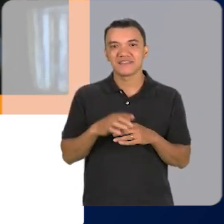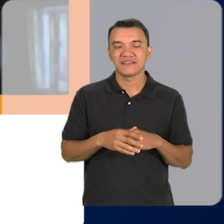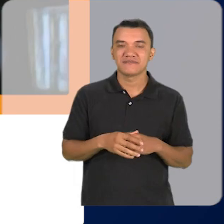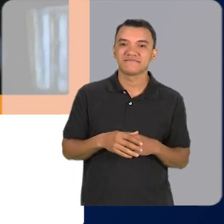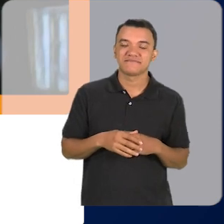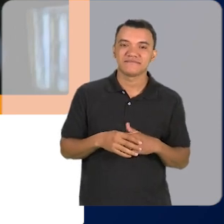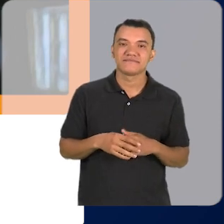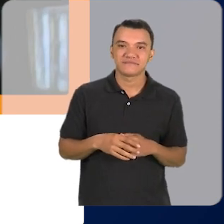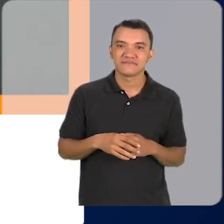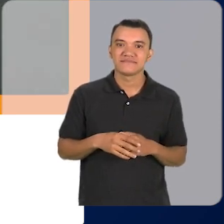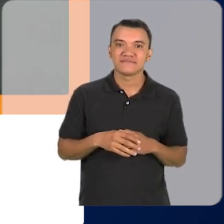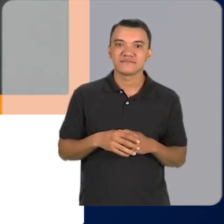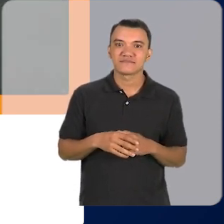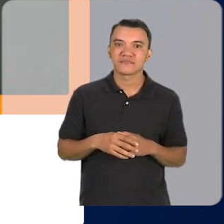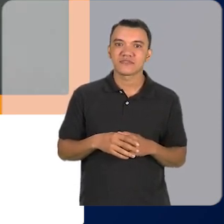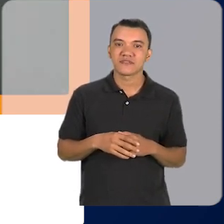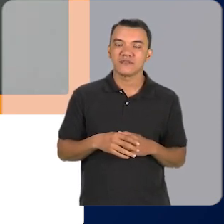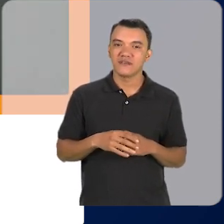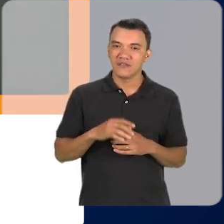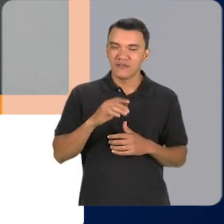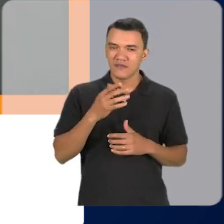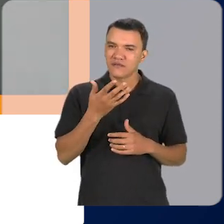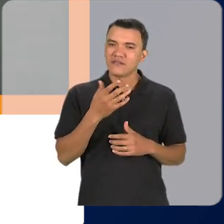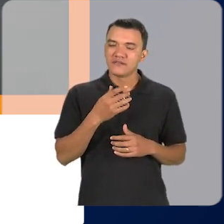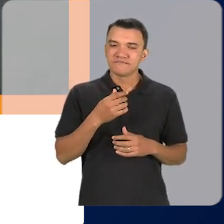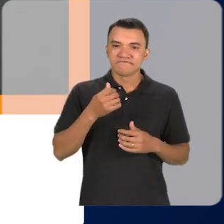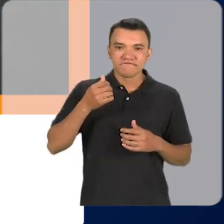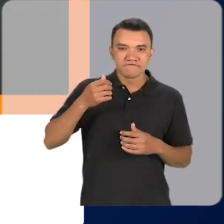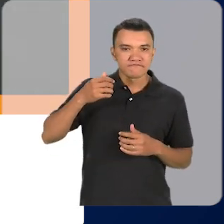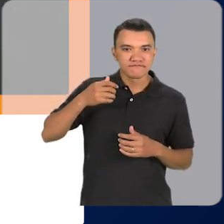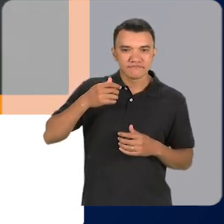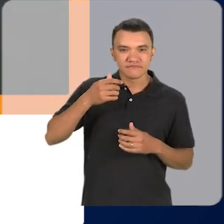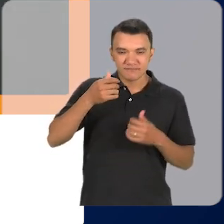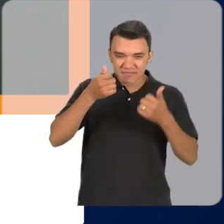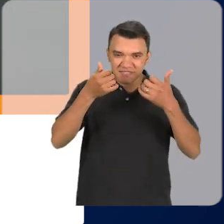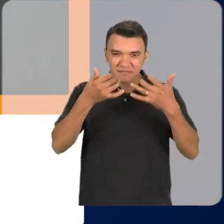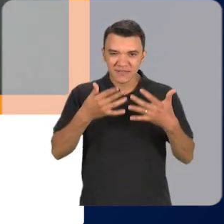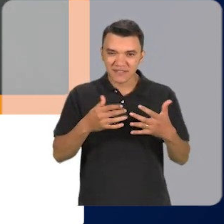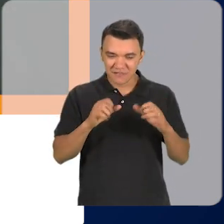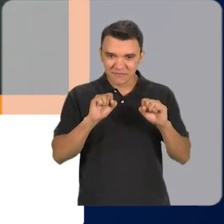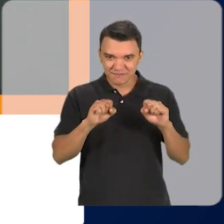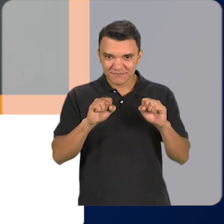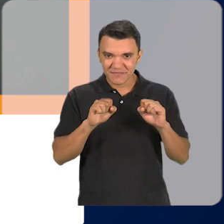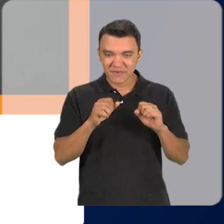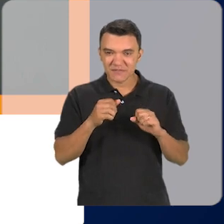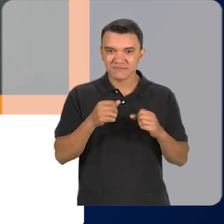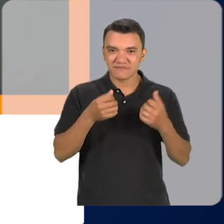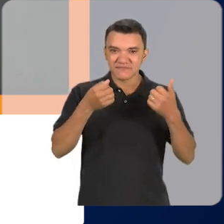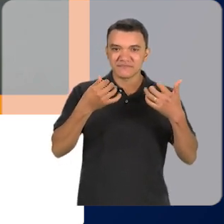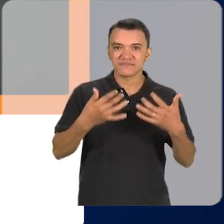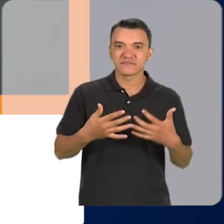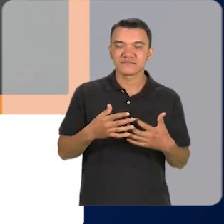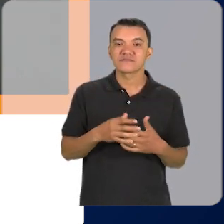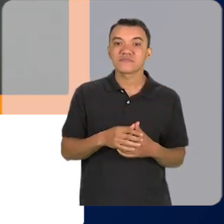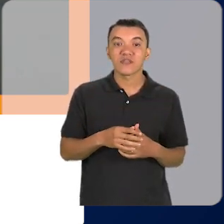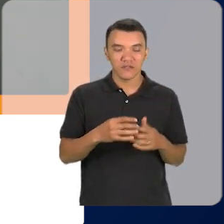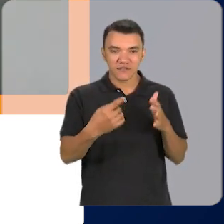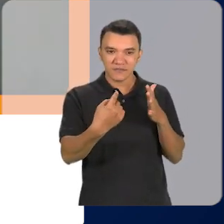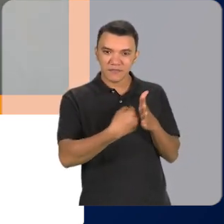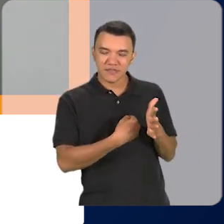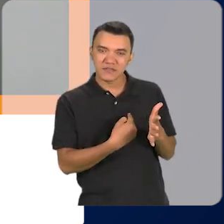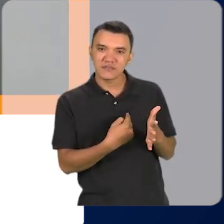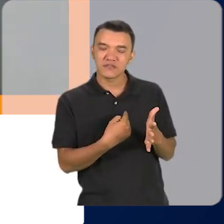sua atividade, né? Eu gostaria de me colocar em relação a isso, se for possível, quando você